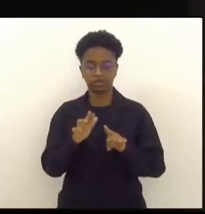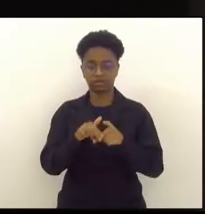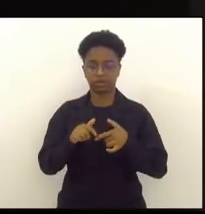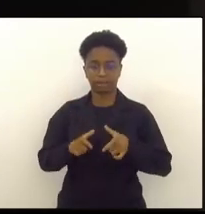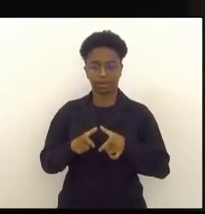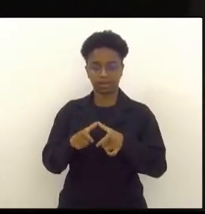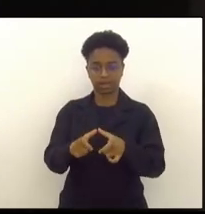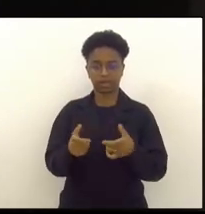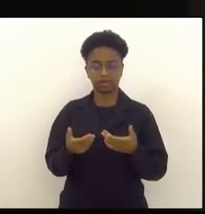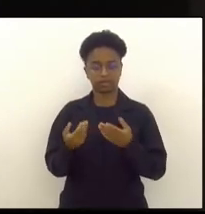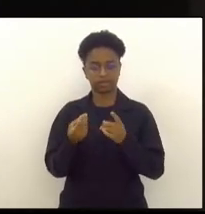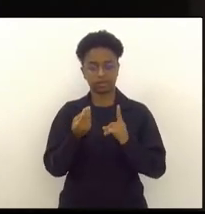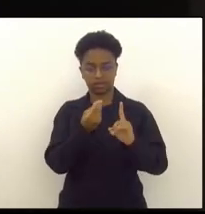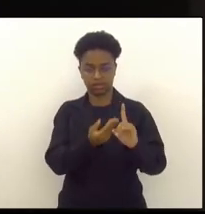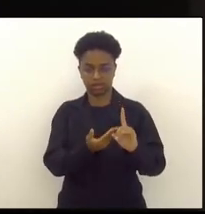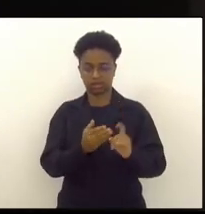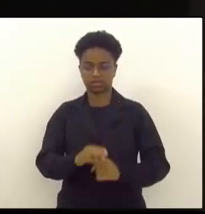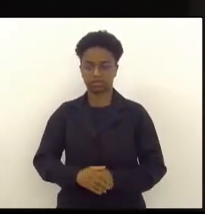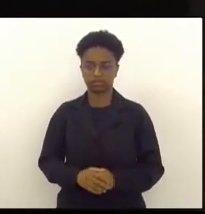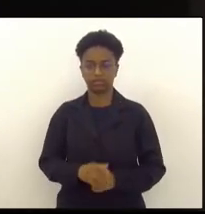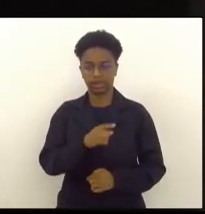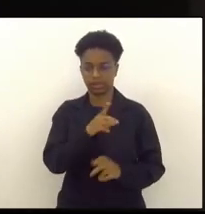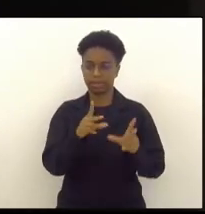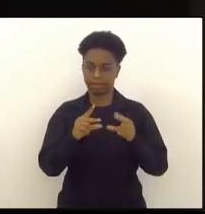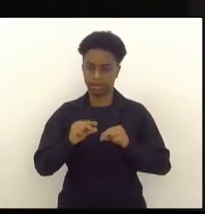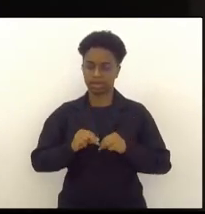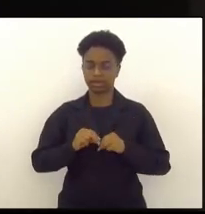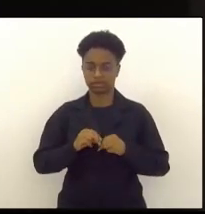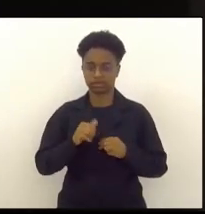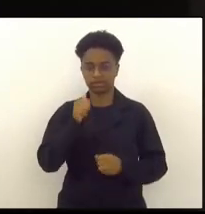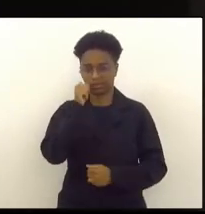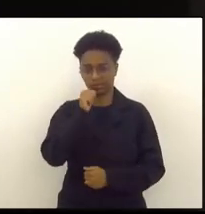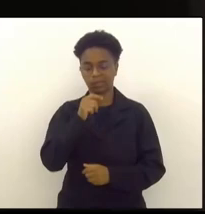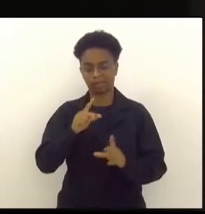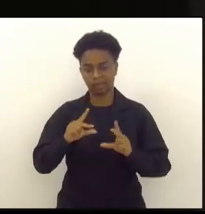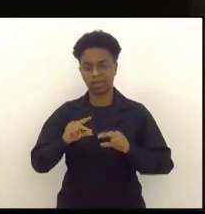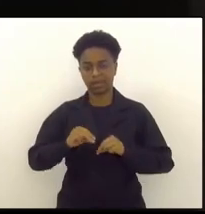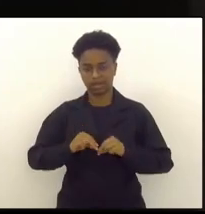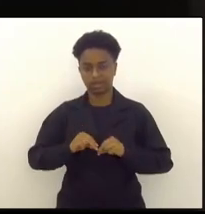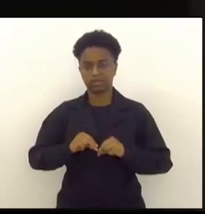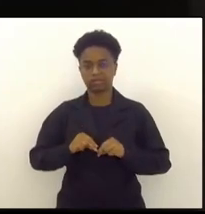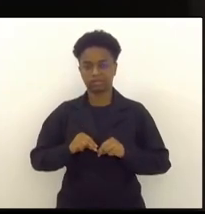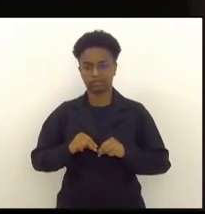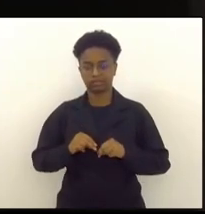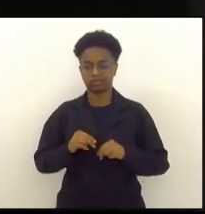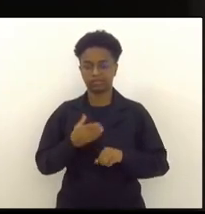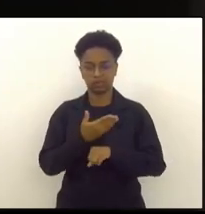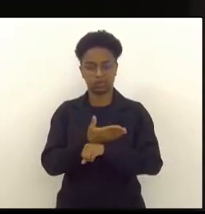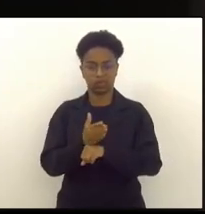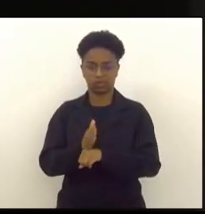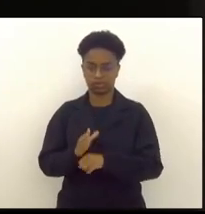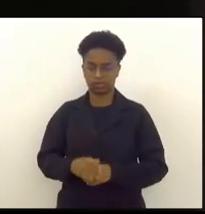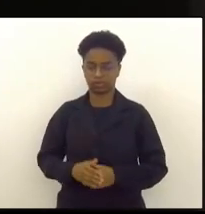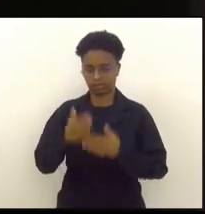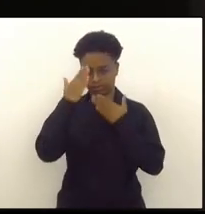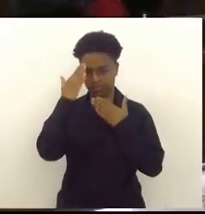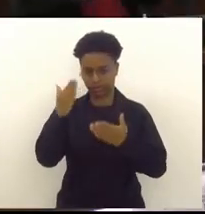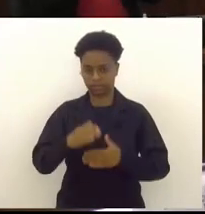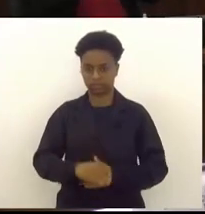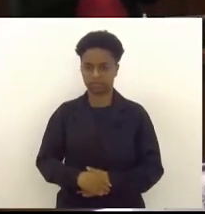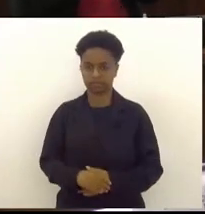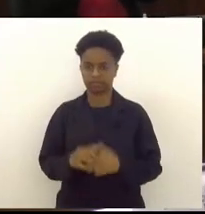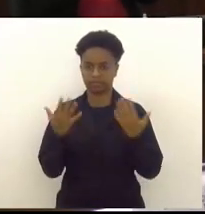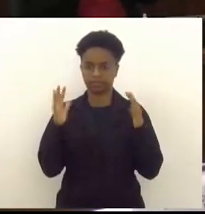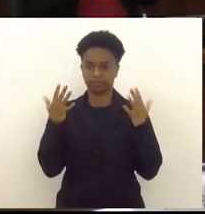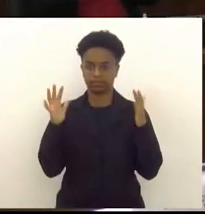que vai ser entregue à doutora Sirlene. É uma merecedora, é uma mulher que merece em todos os tempos do verbo. É isso, muito obrigada.